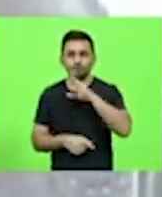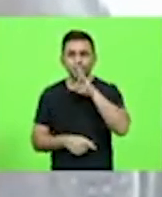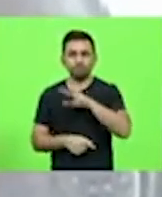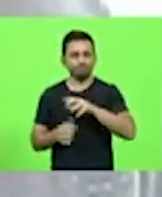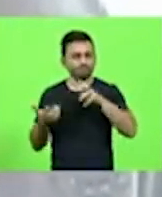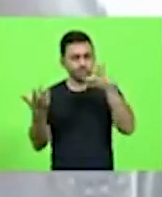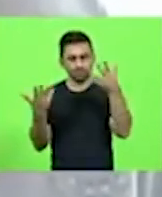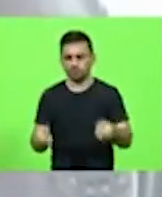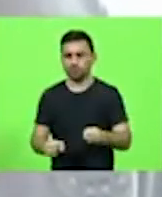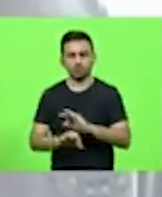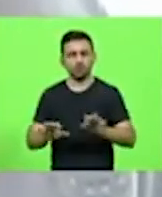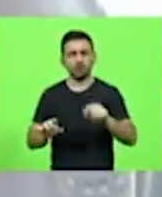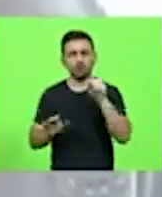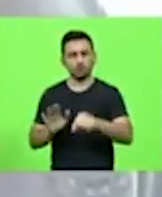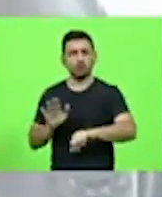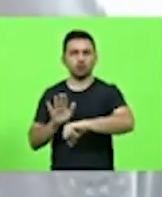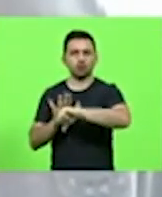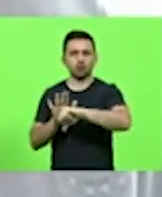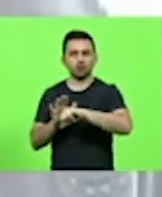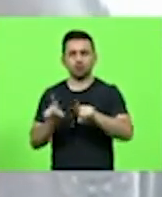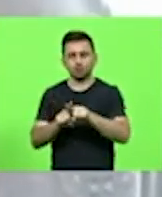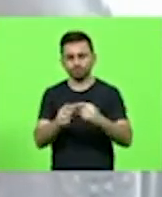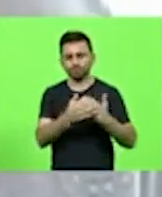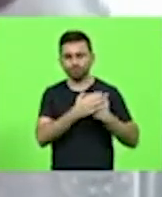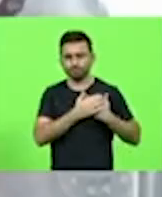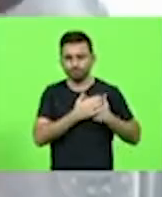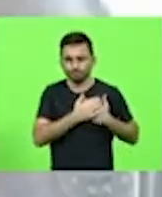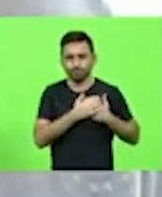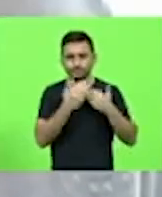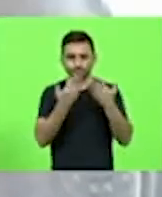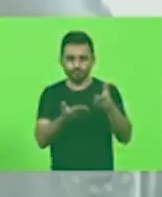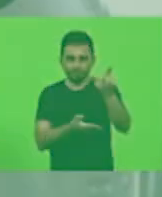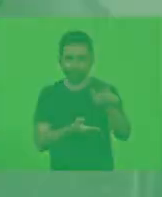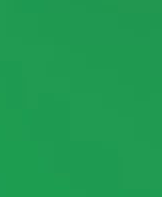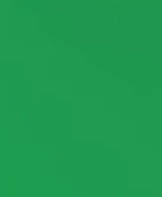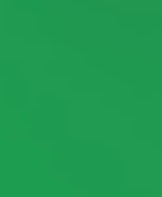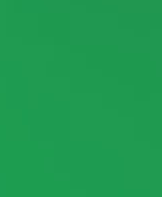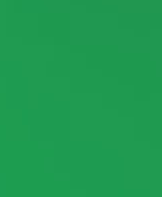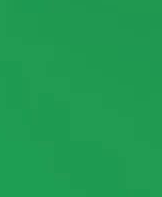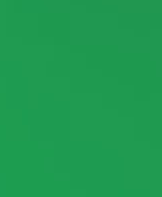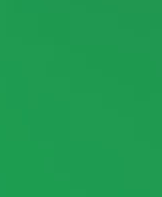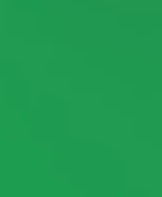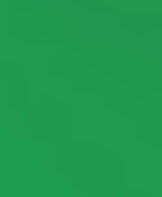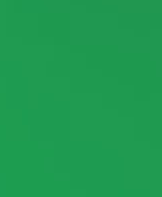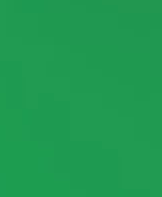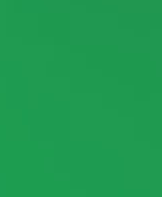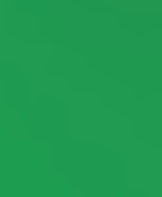crime e para prestar solidariedade à vítima, seus familiares